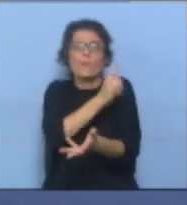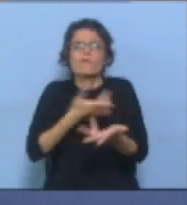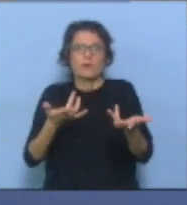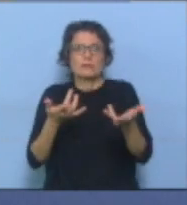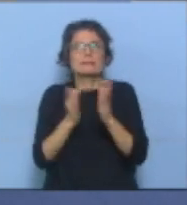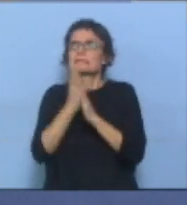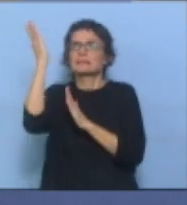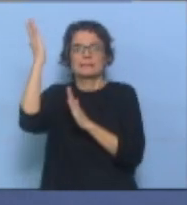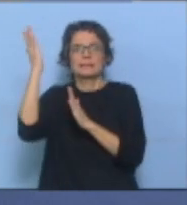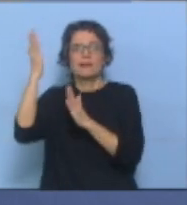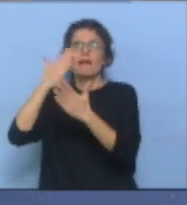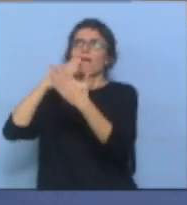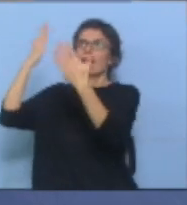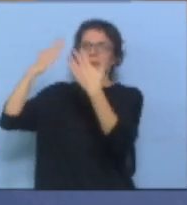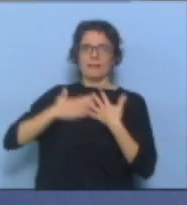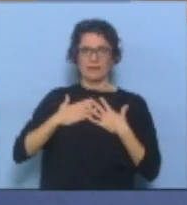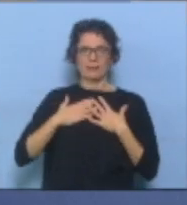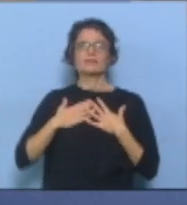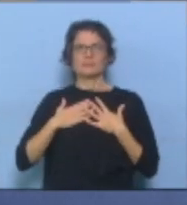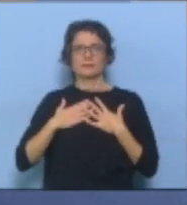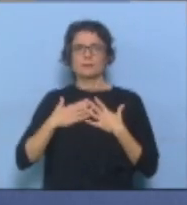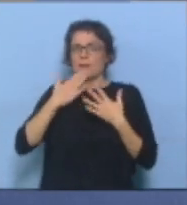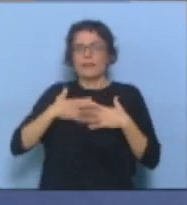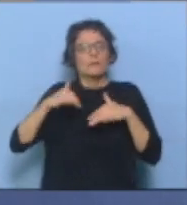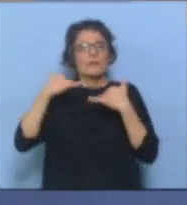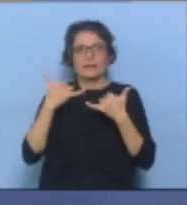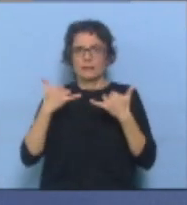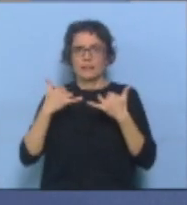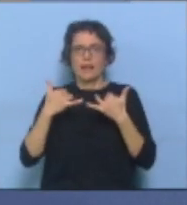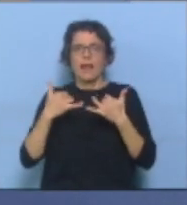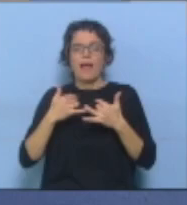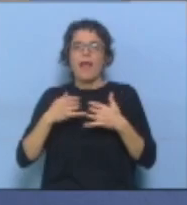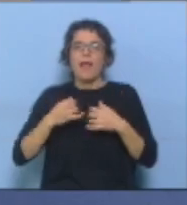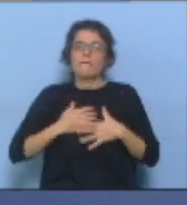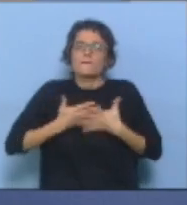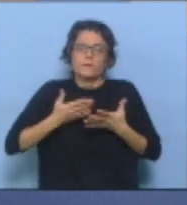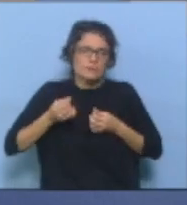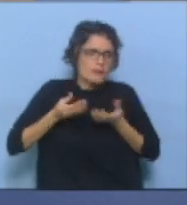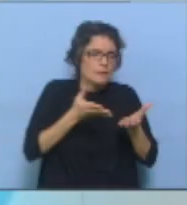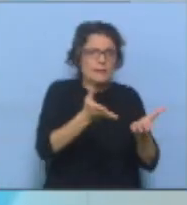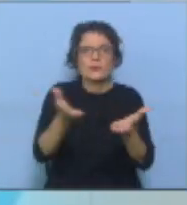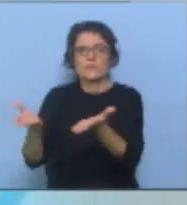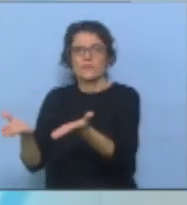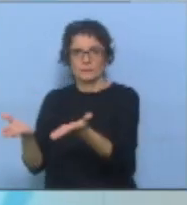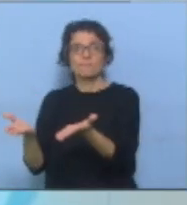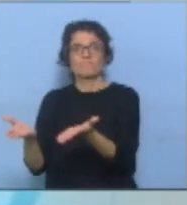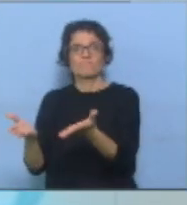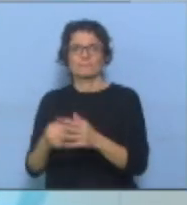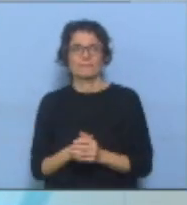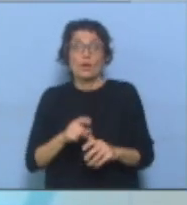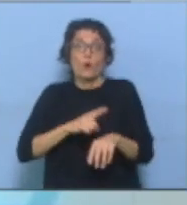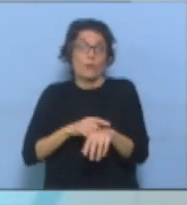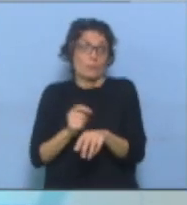realmente, para nos fazer felizes e nos pôr realmente ao serviço dos outros. O tempo está mesmo a terminar, temos